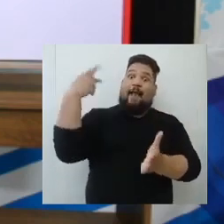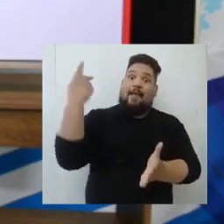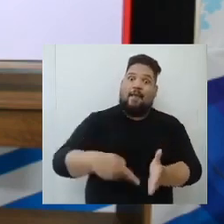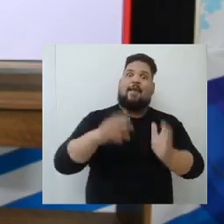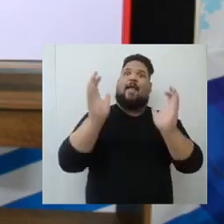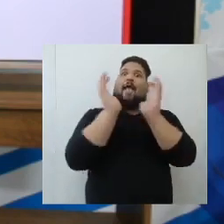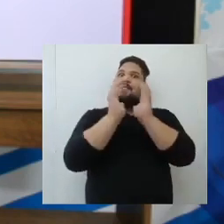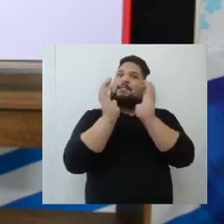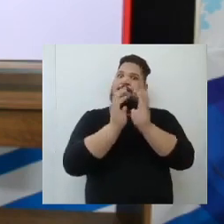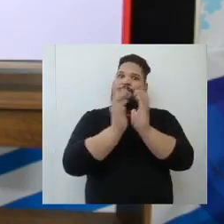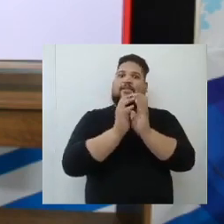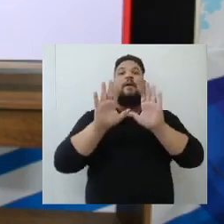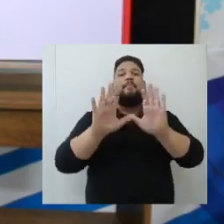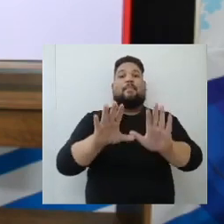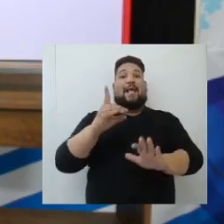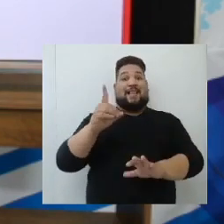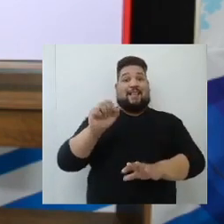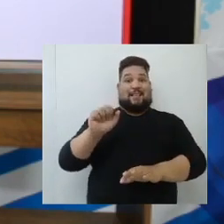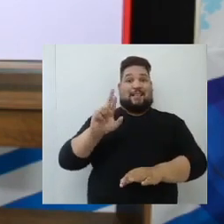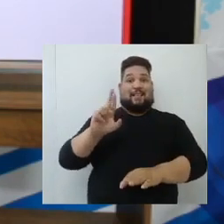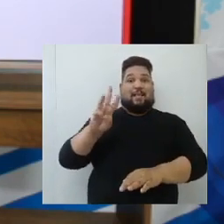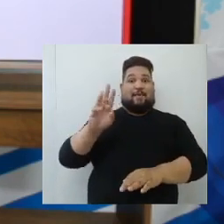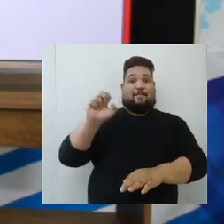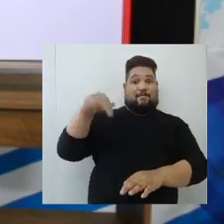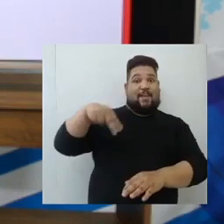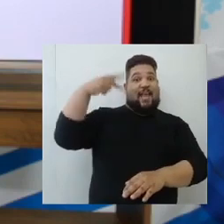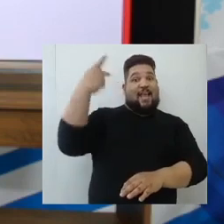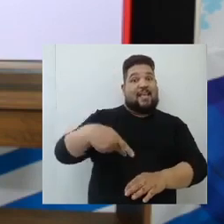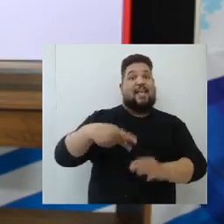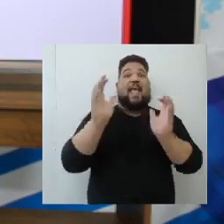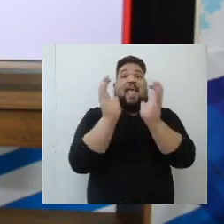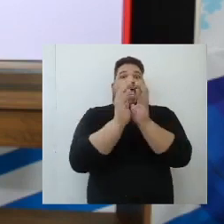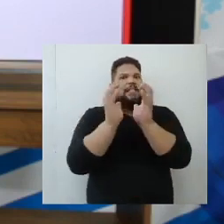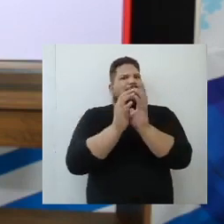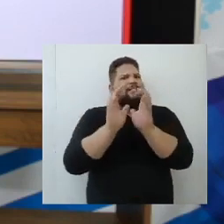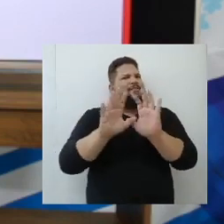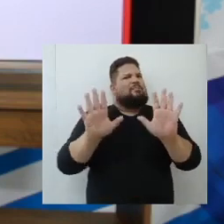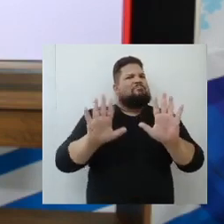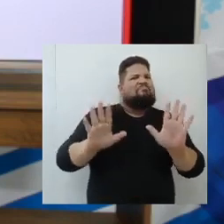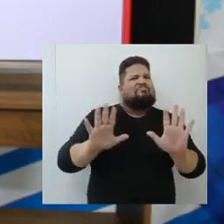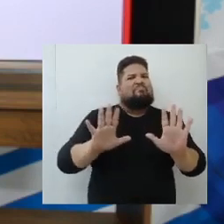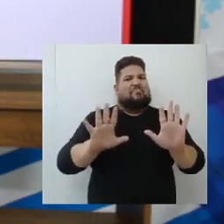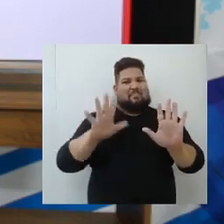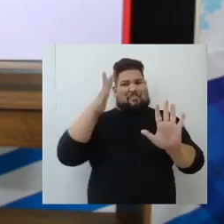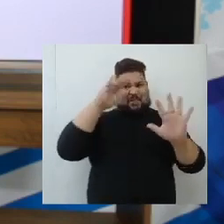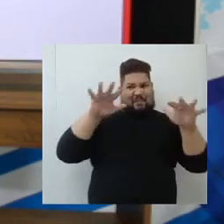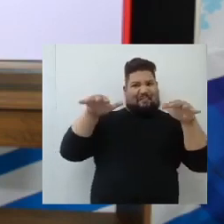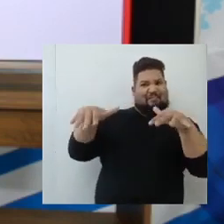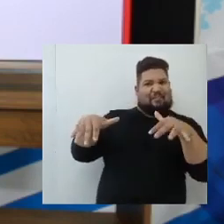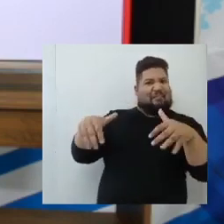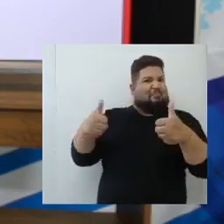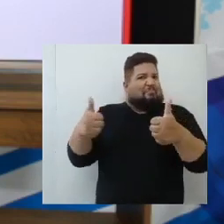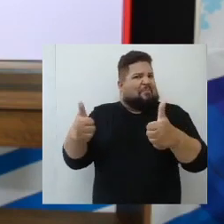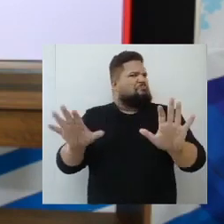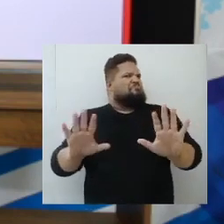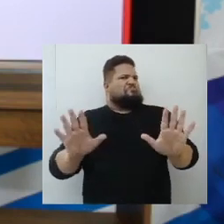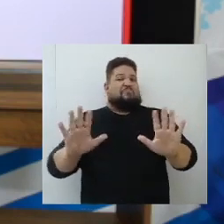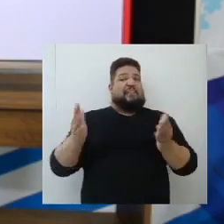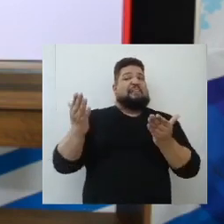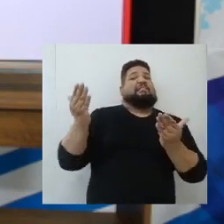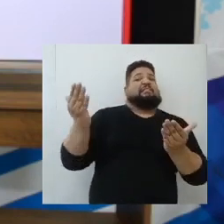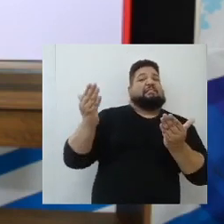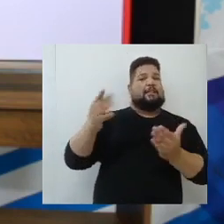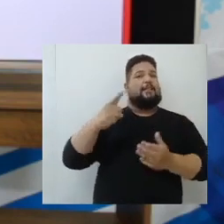Recife. Mas a passagem de Darwin pela cidade do Recife não causou boa impressão nele, não. Tá? Não